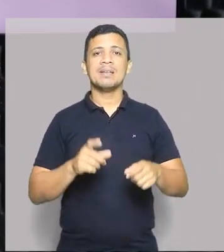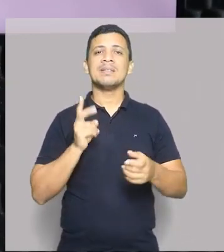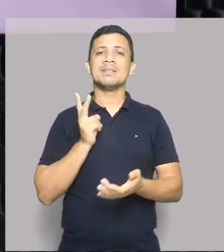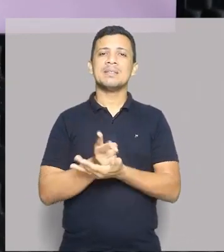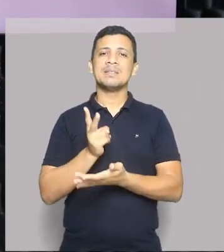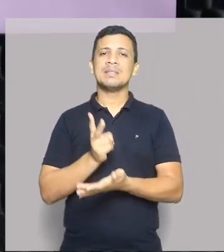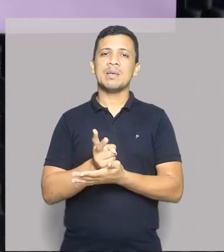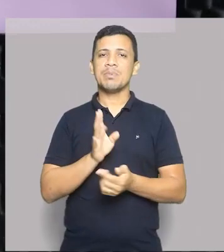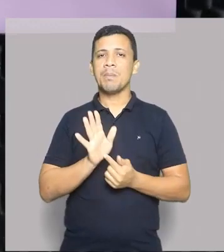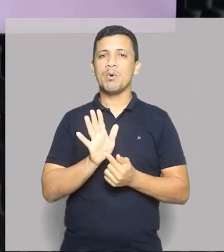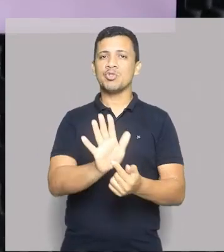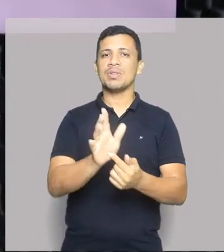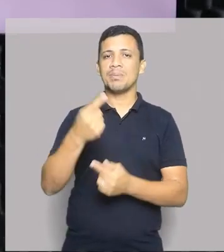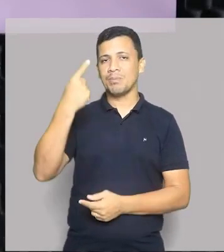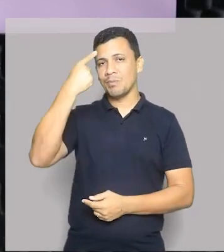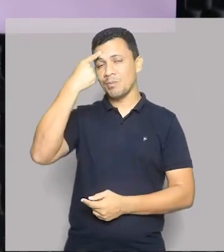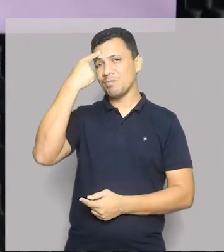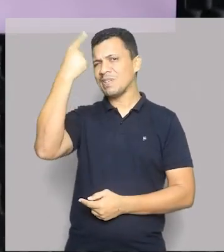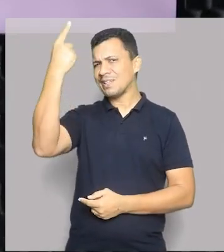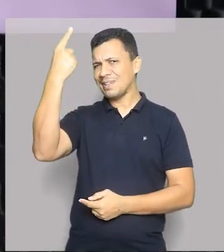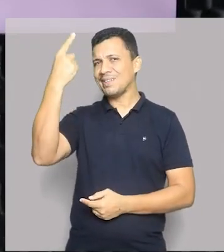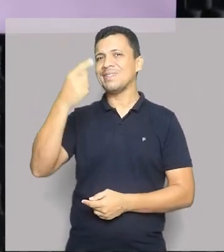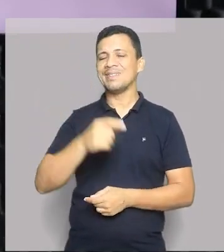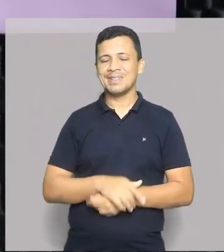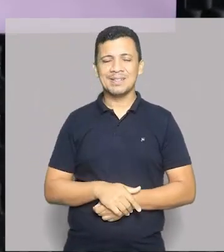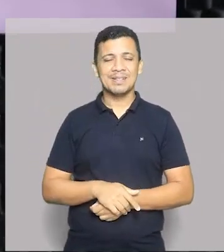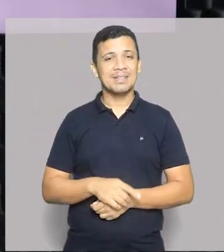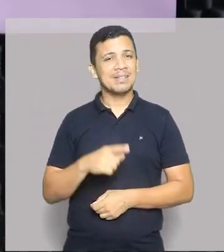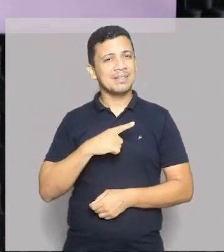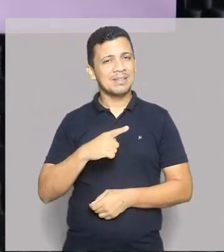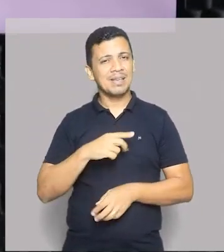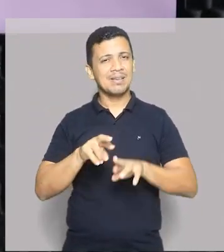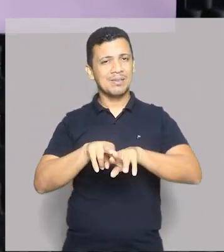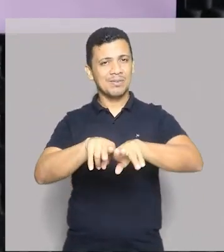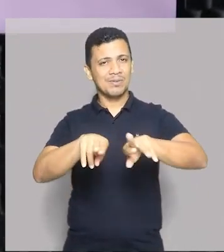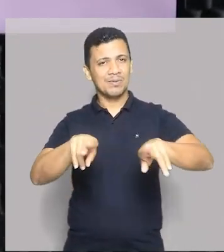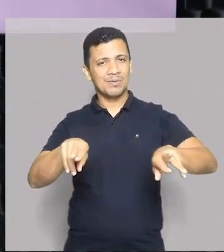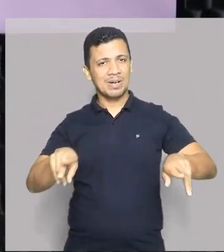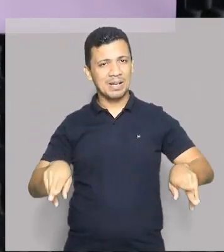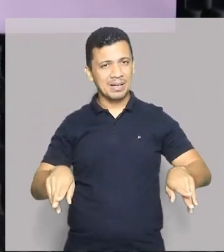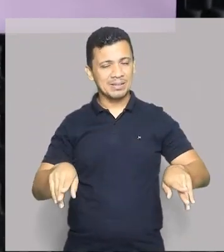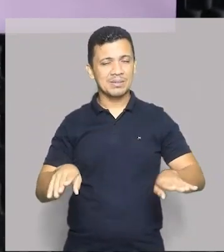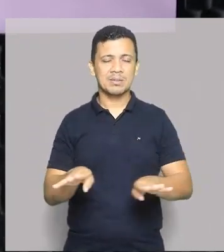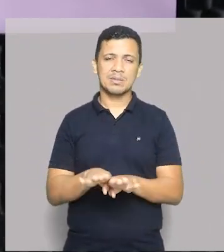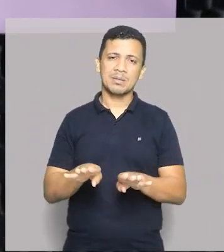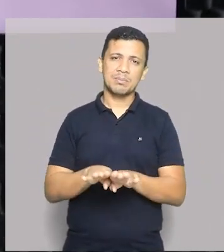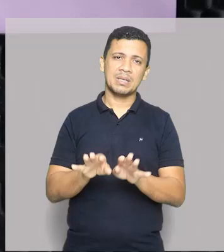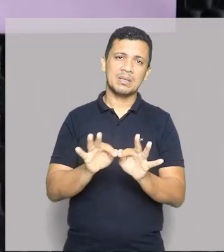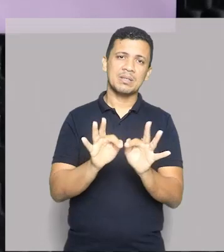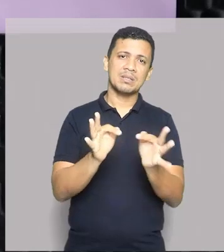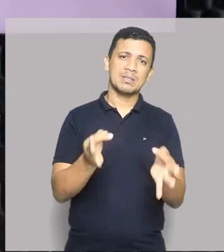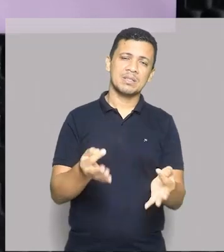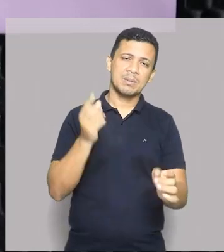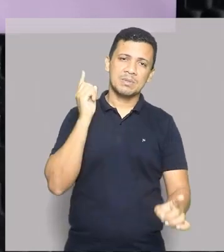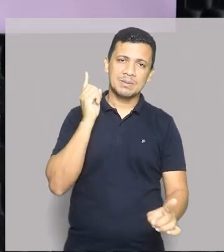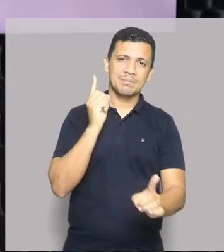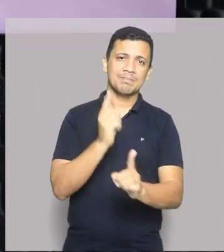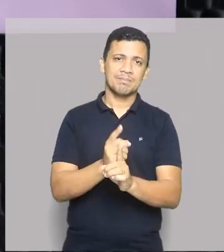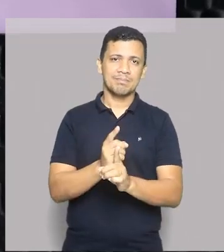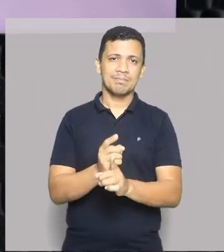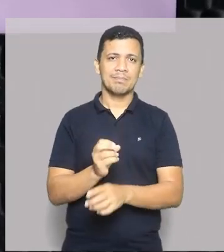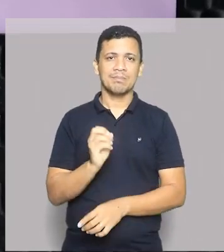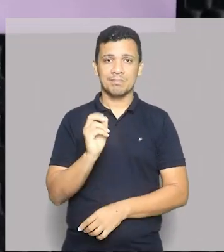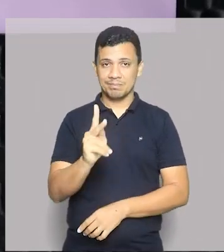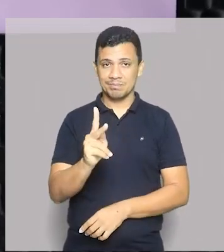sempre expressa a ideia. E, apesar de mais numerosas, são as orações de mais simples identificação. Tudo